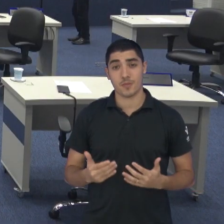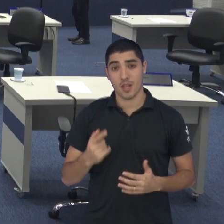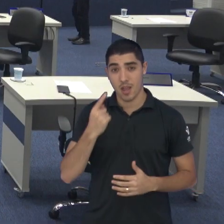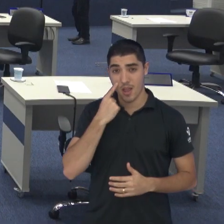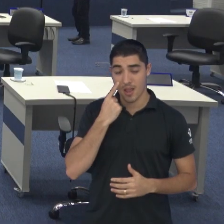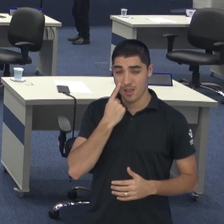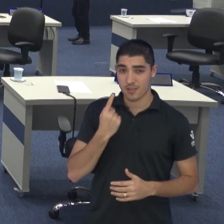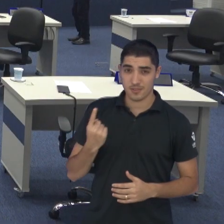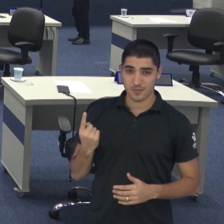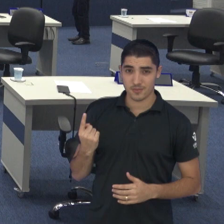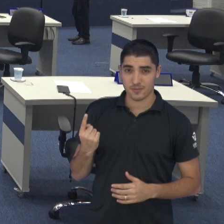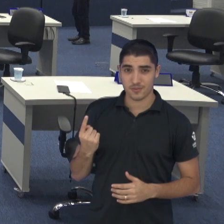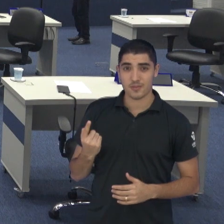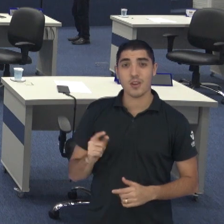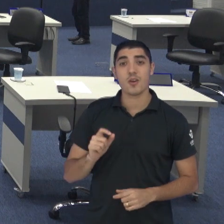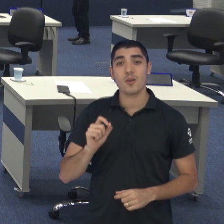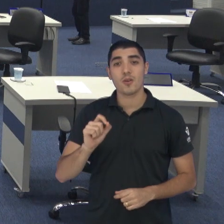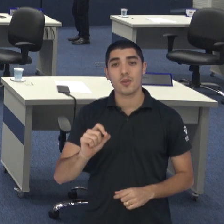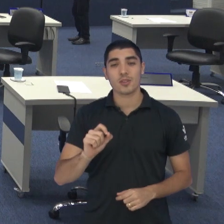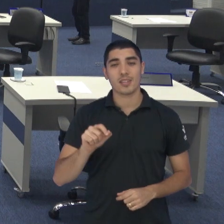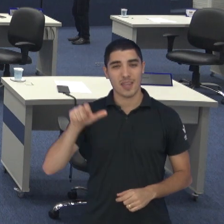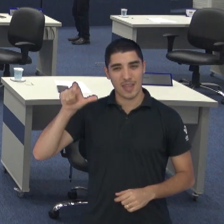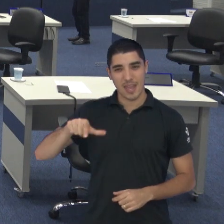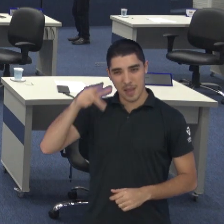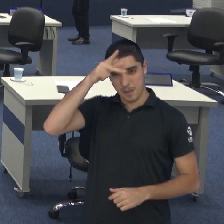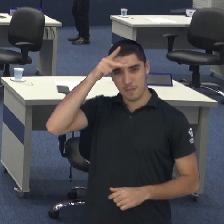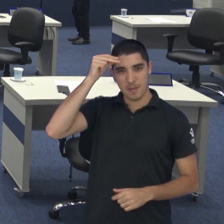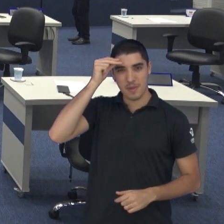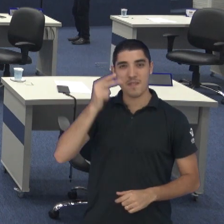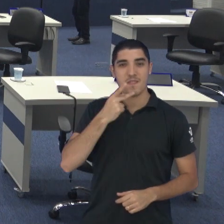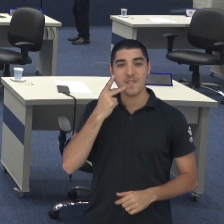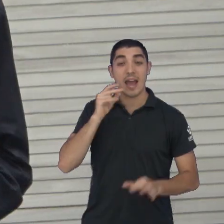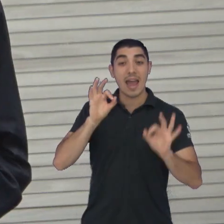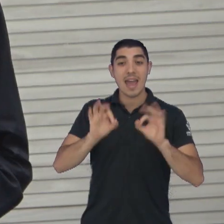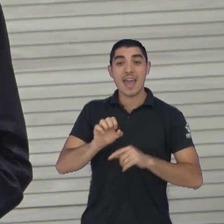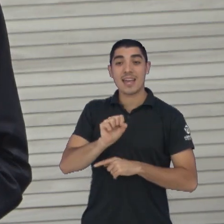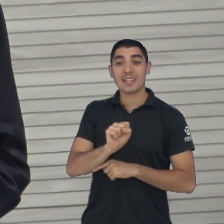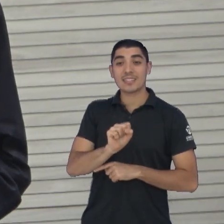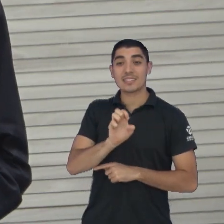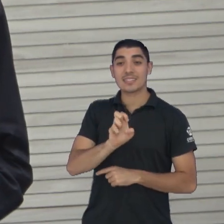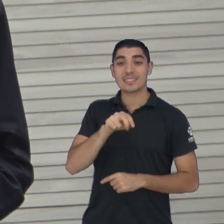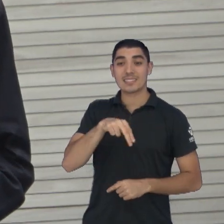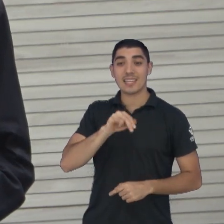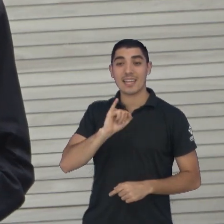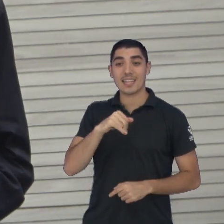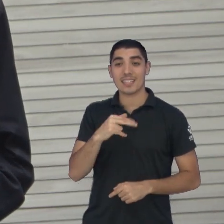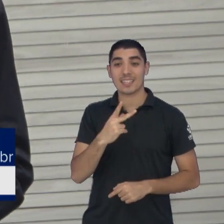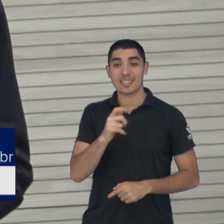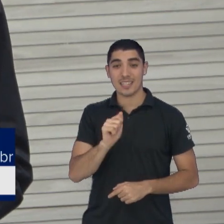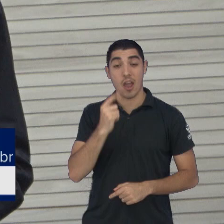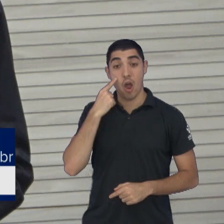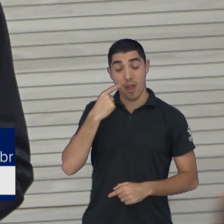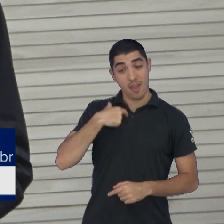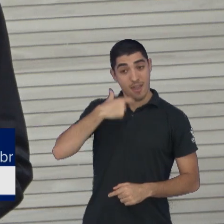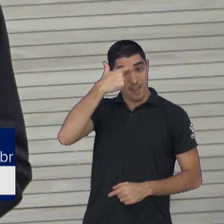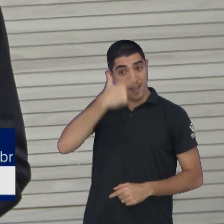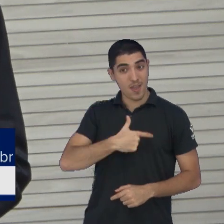aí o nosso chefe do executivo fala que é o Seninha. Aí nós criamos aí um personagem, Zé Cláudio